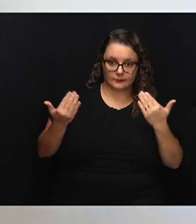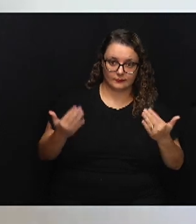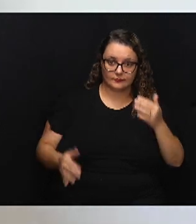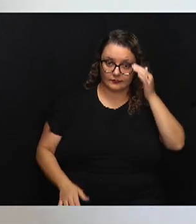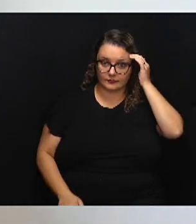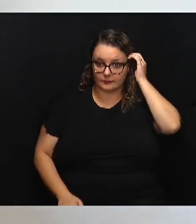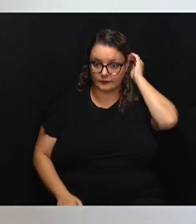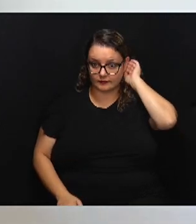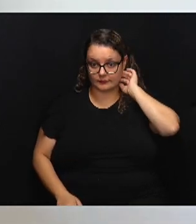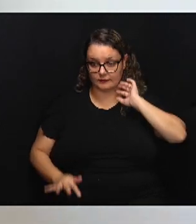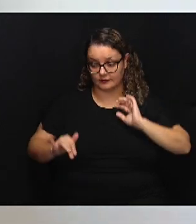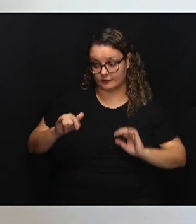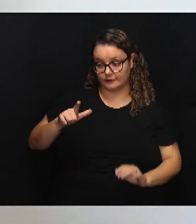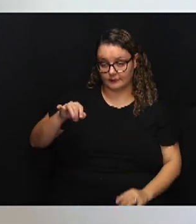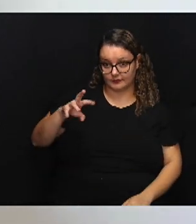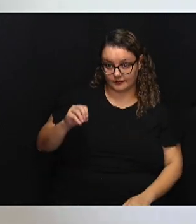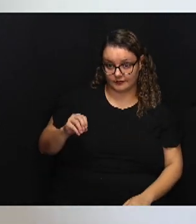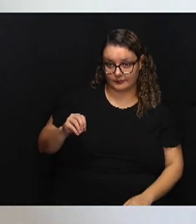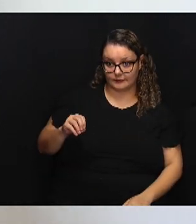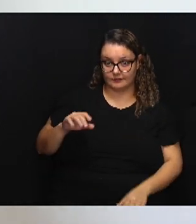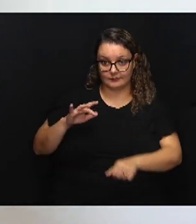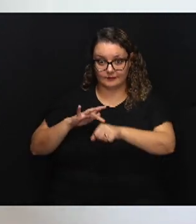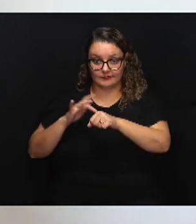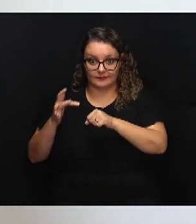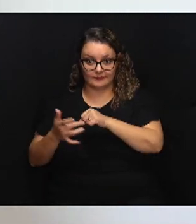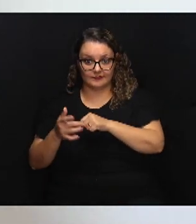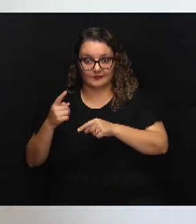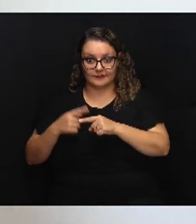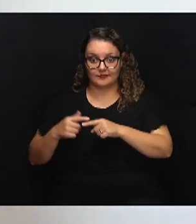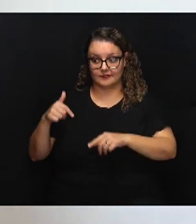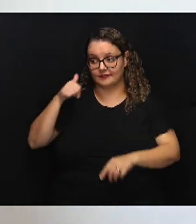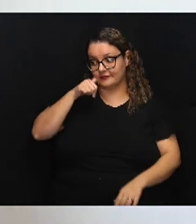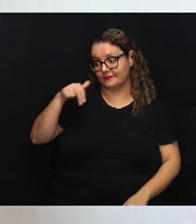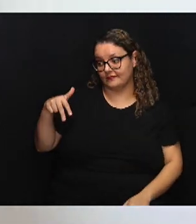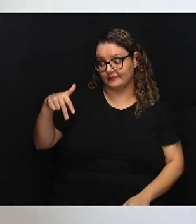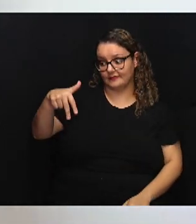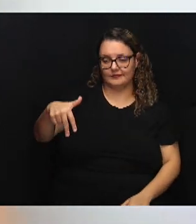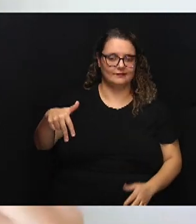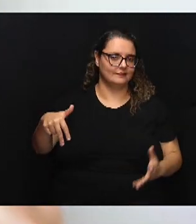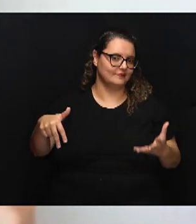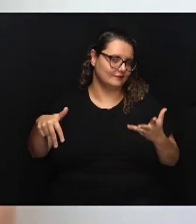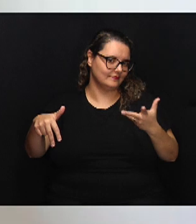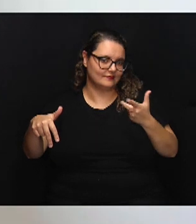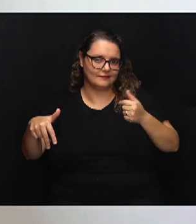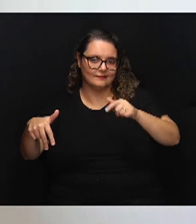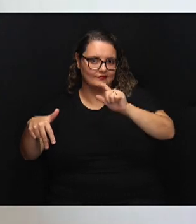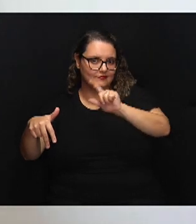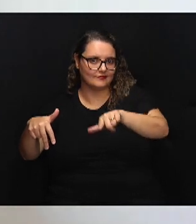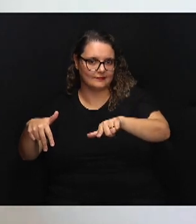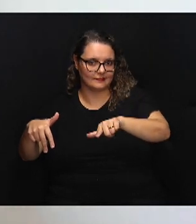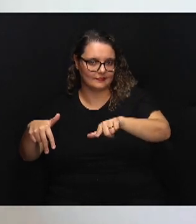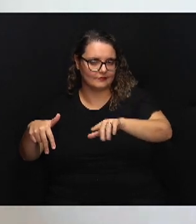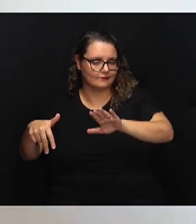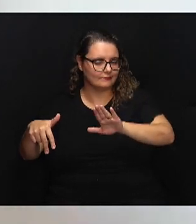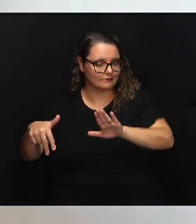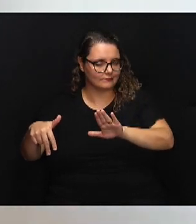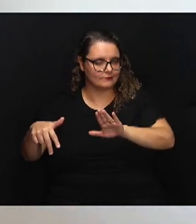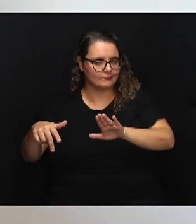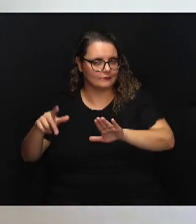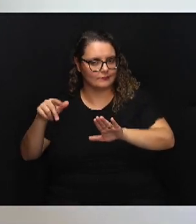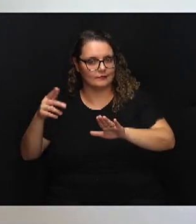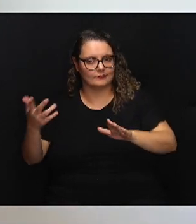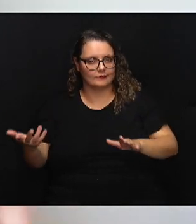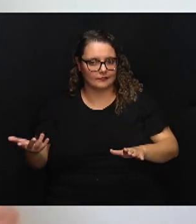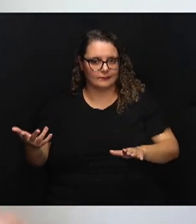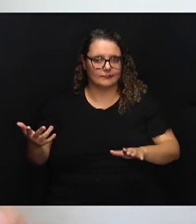do filtro, da foto da rede social, que, porque a fulana foi, e eu achei fantástico esse lugar, mas às vezes, sei lá, a